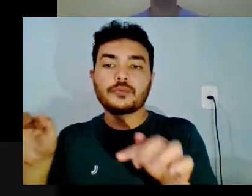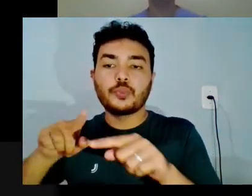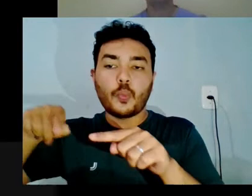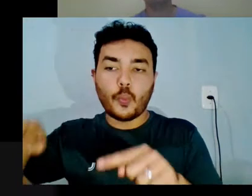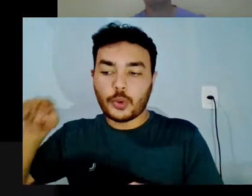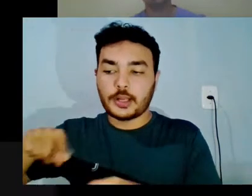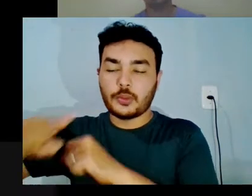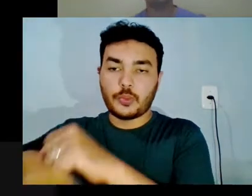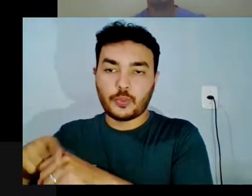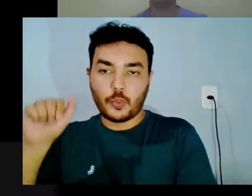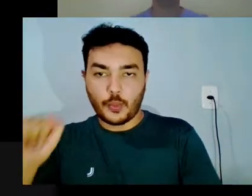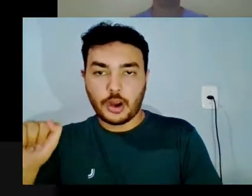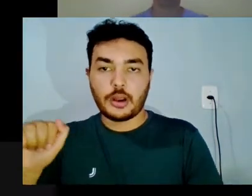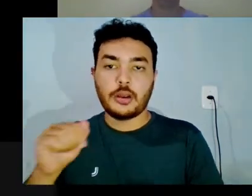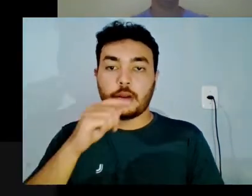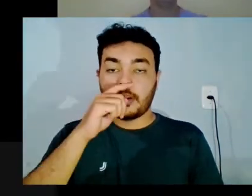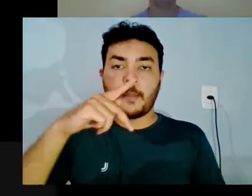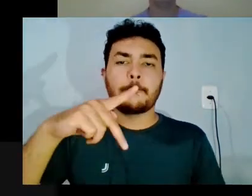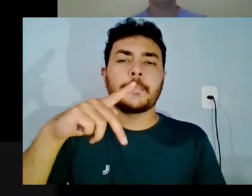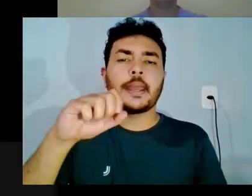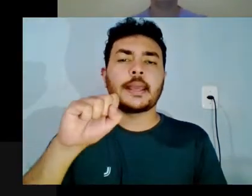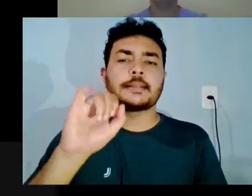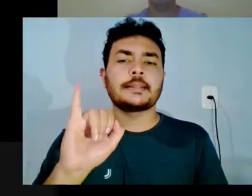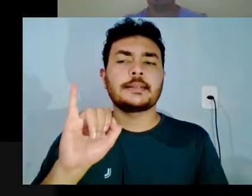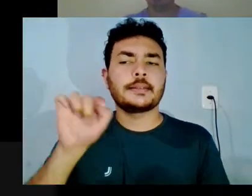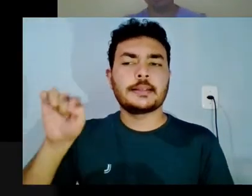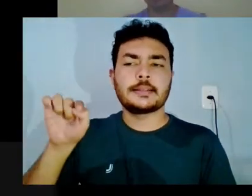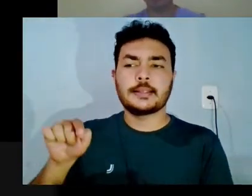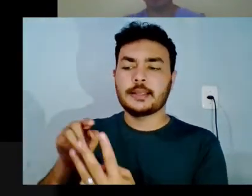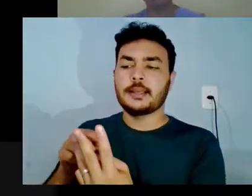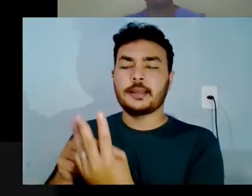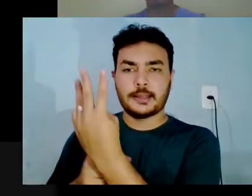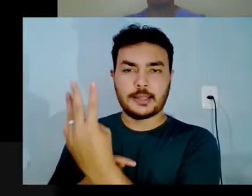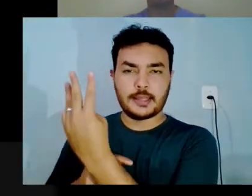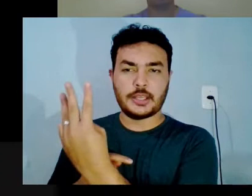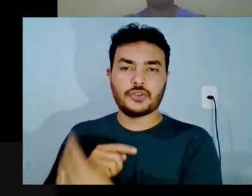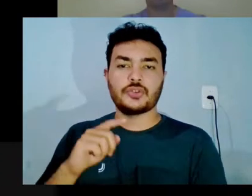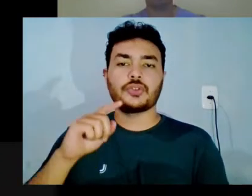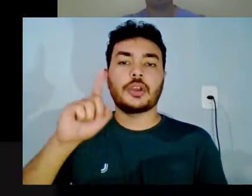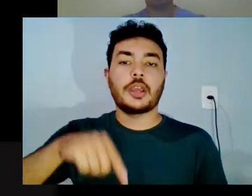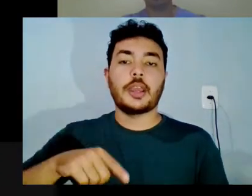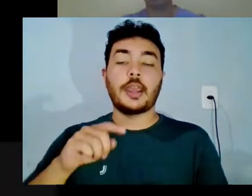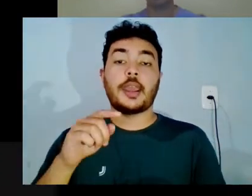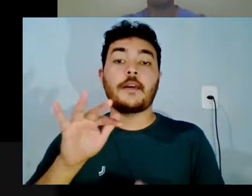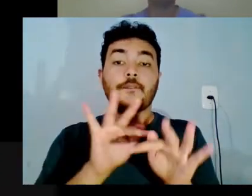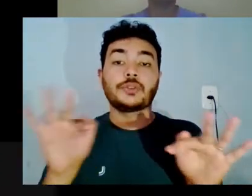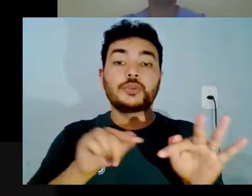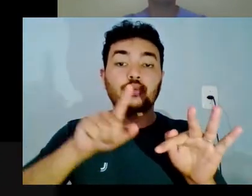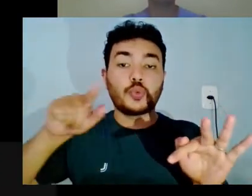e o psi, né, que a gente chama de psi, esse tridentezinho aí. O psi, né, que é a função de onda B2,